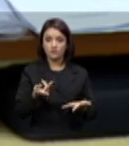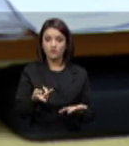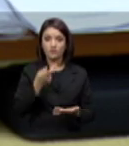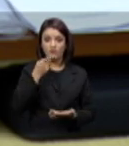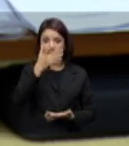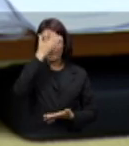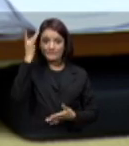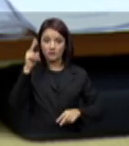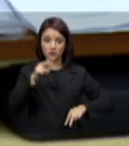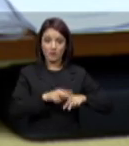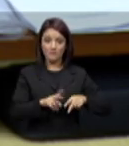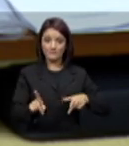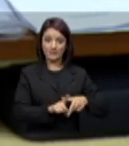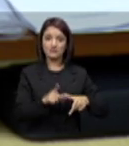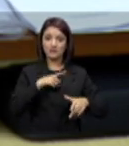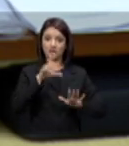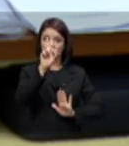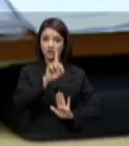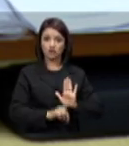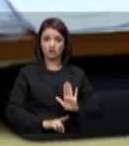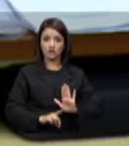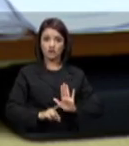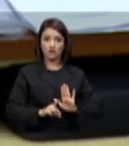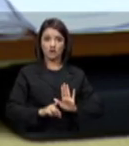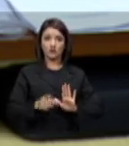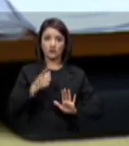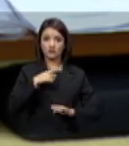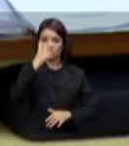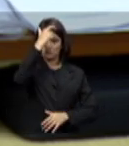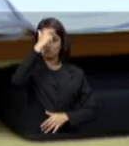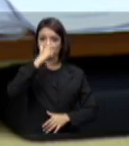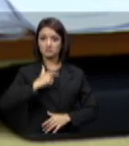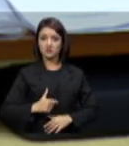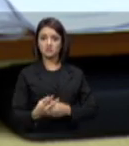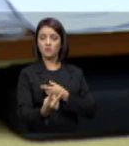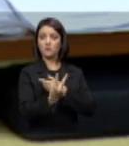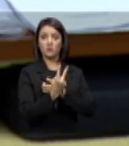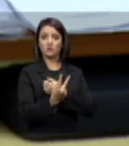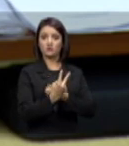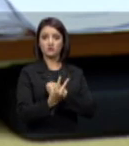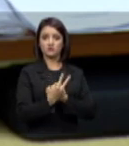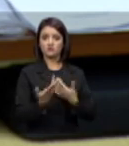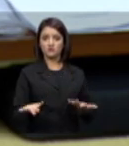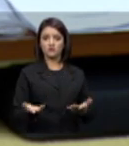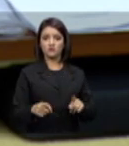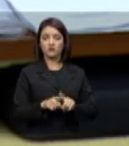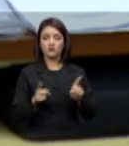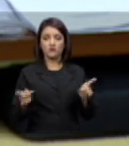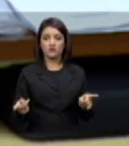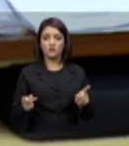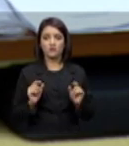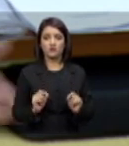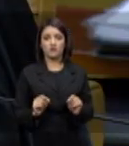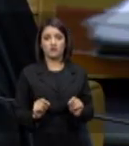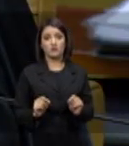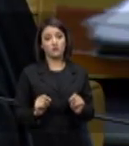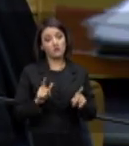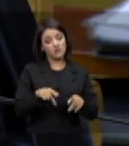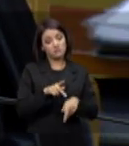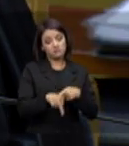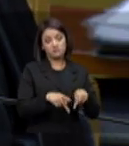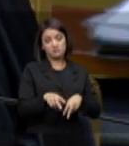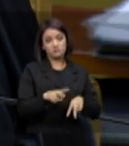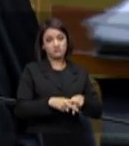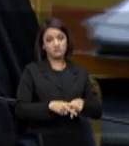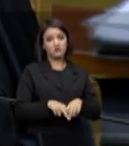preso tem direito à integridade física e moral também conta superpopulação carcerária e todas essas